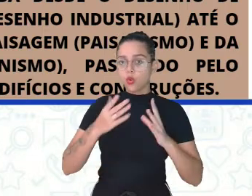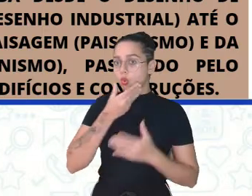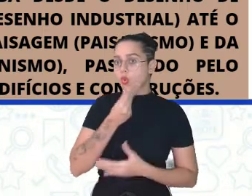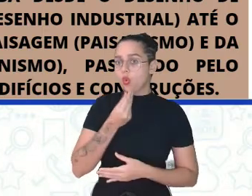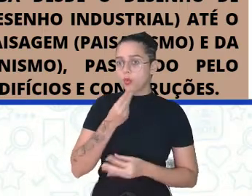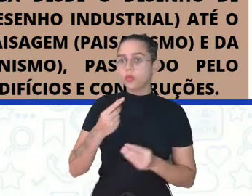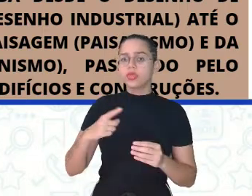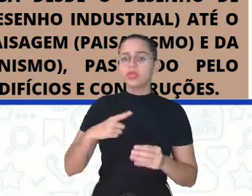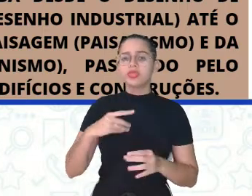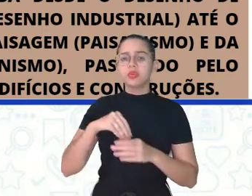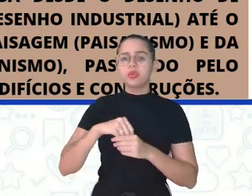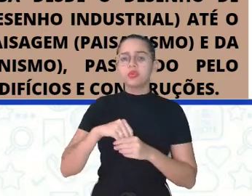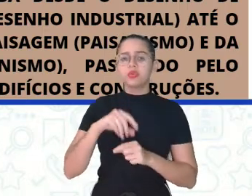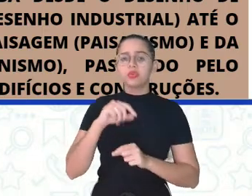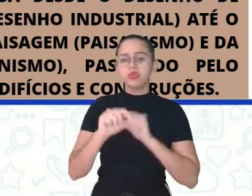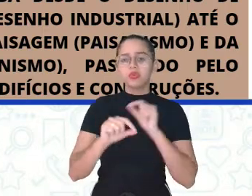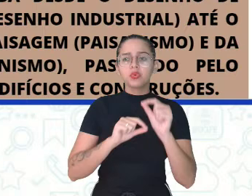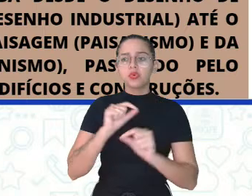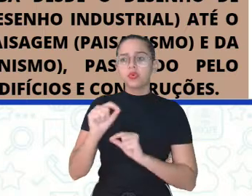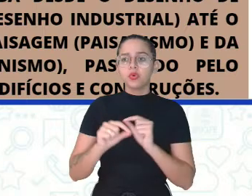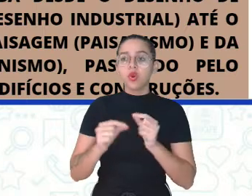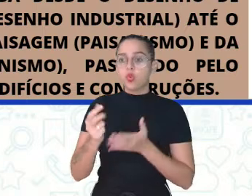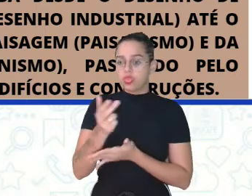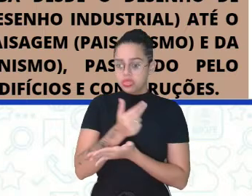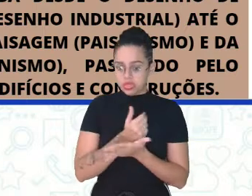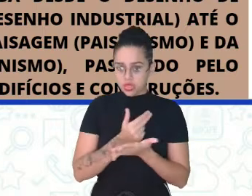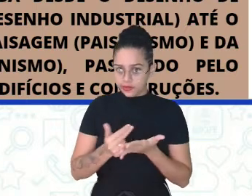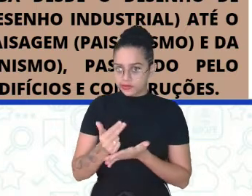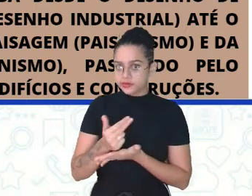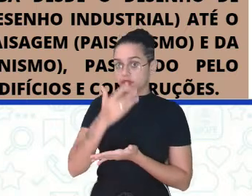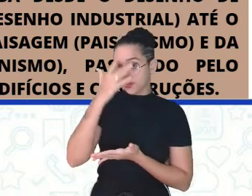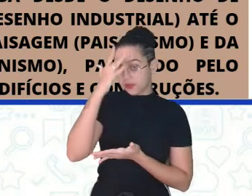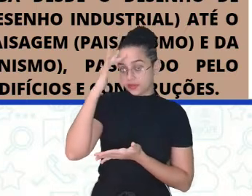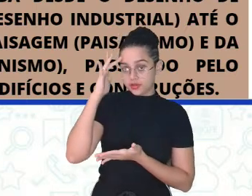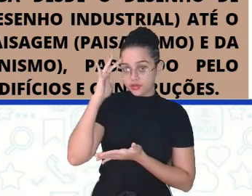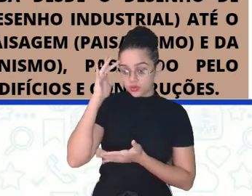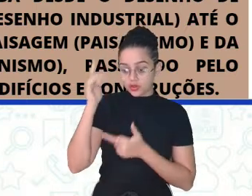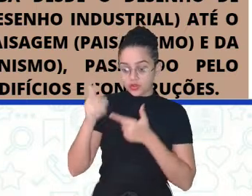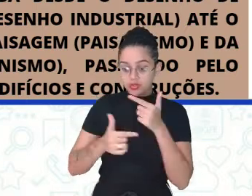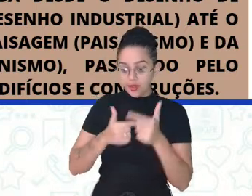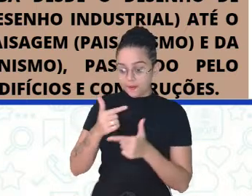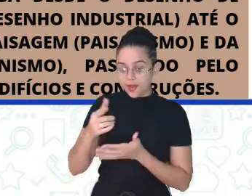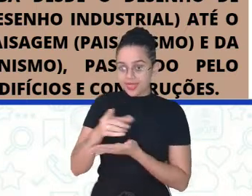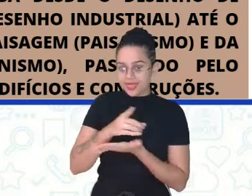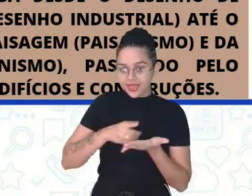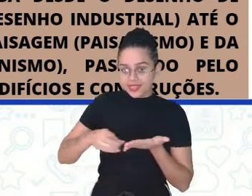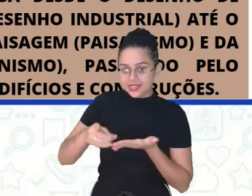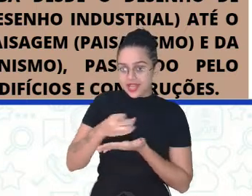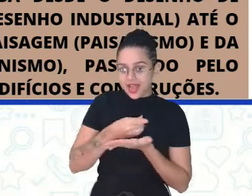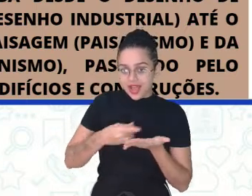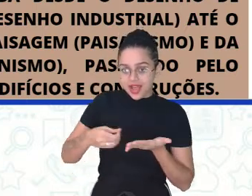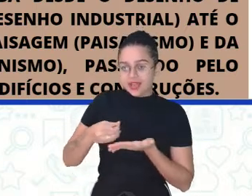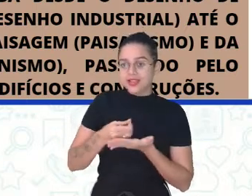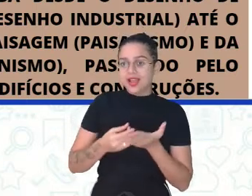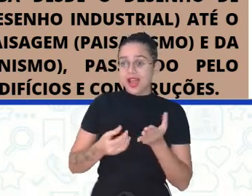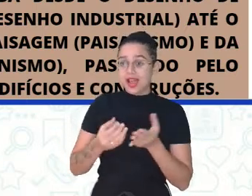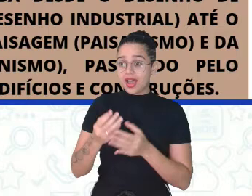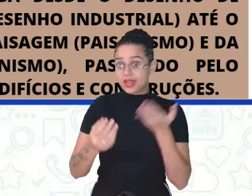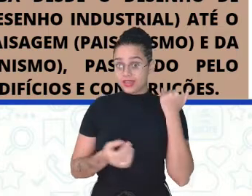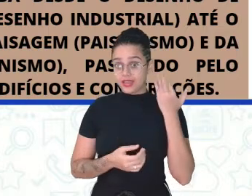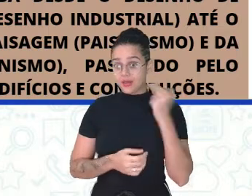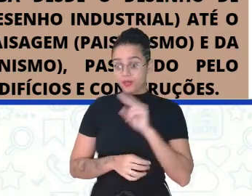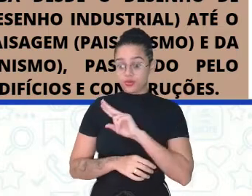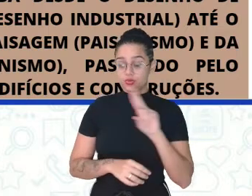o desenho do mobiliário, que é o pessoal que trabalha com design, que antigamente